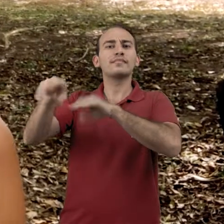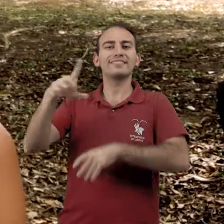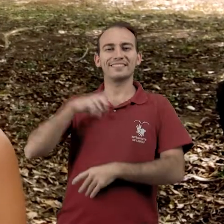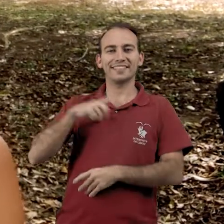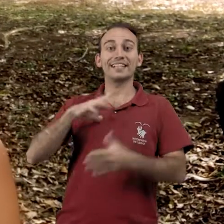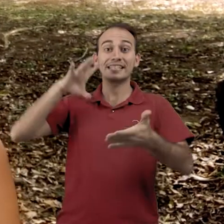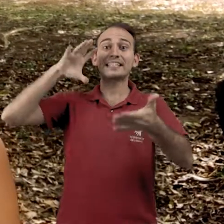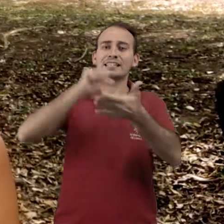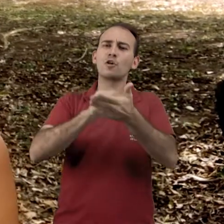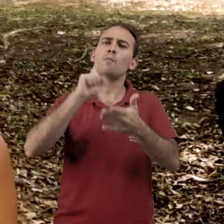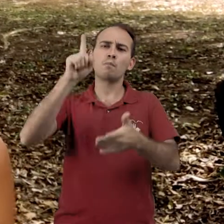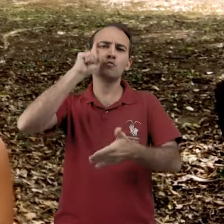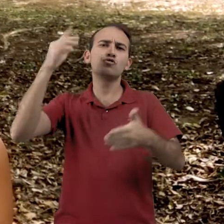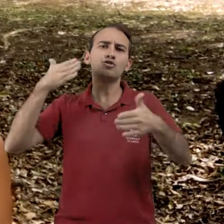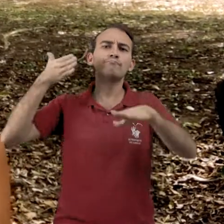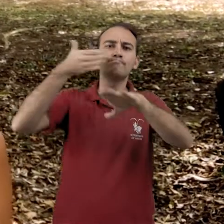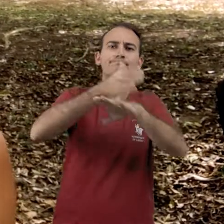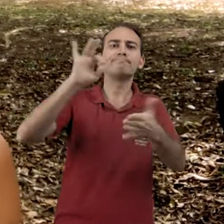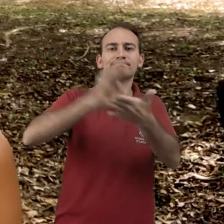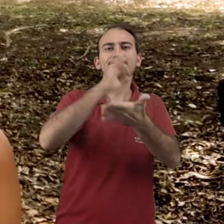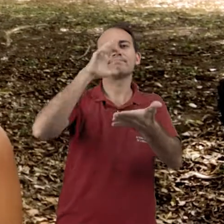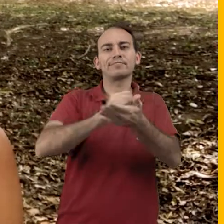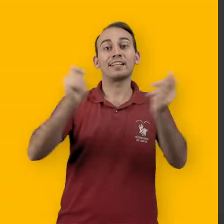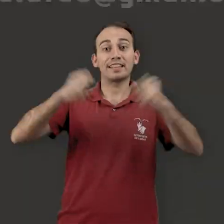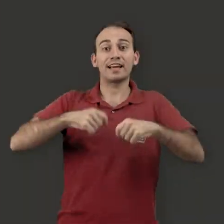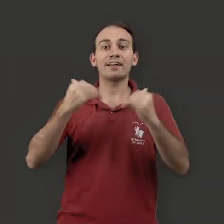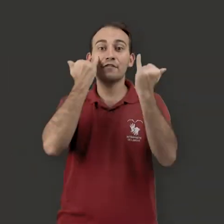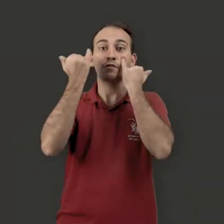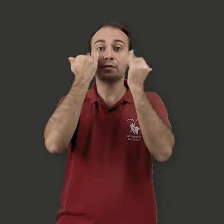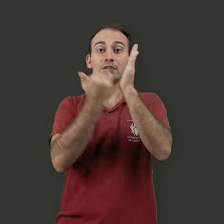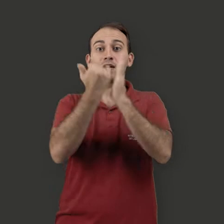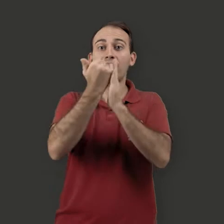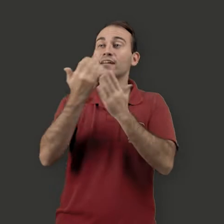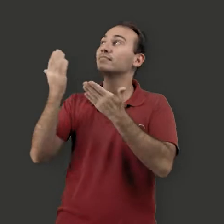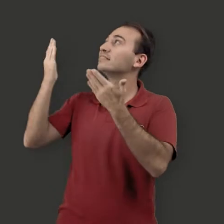inscrições podem ser feitas até a véspera do evento. Saiba mais em